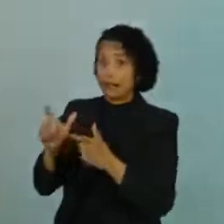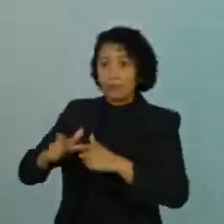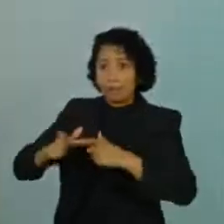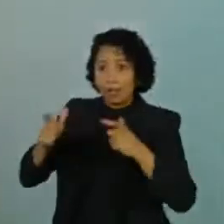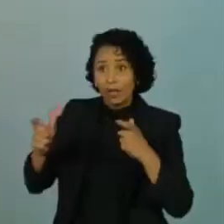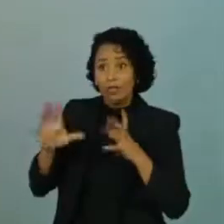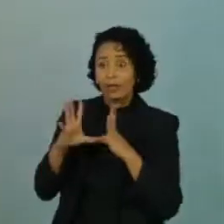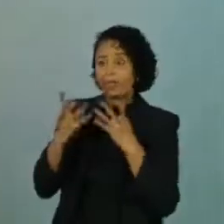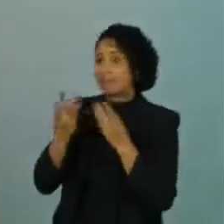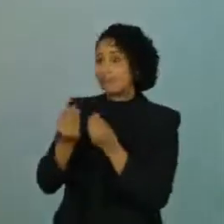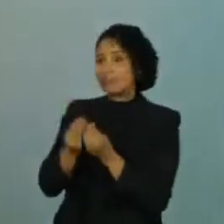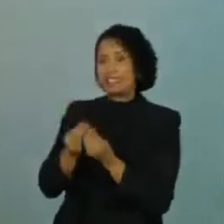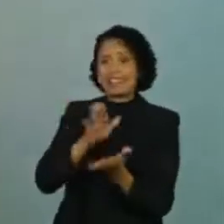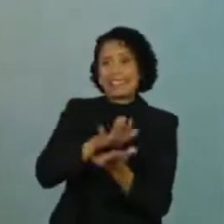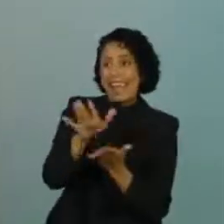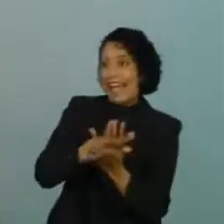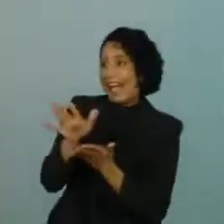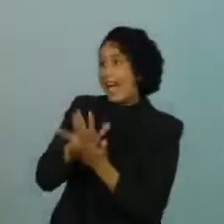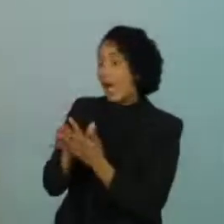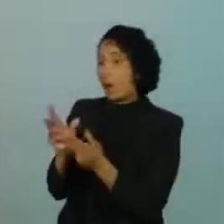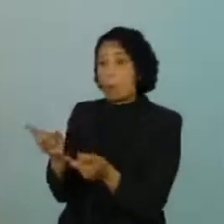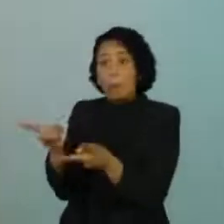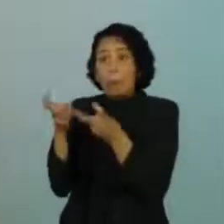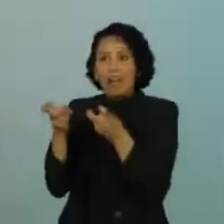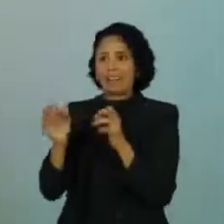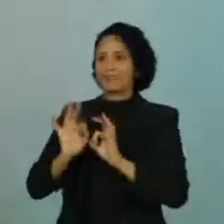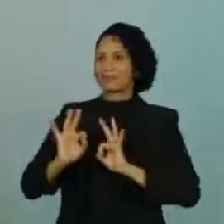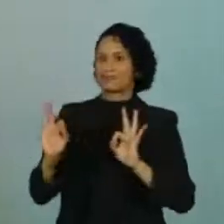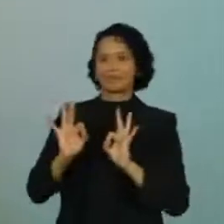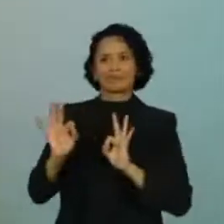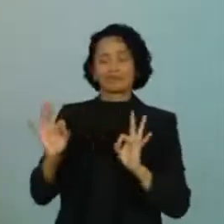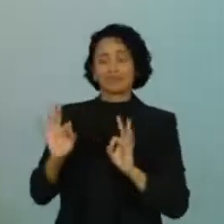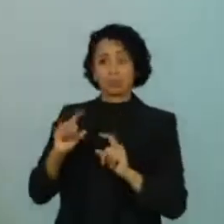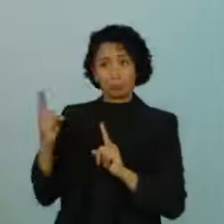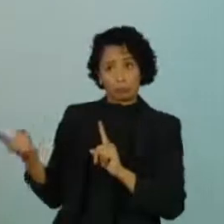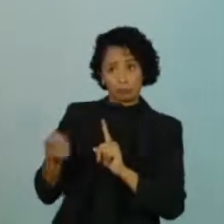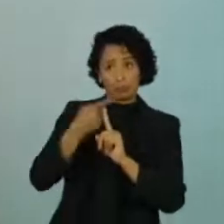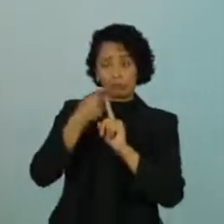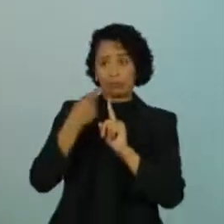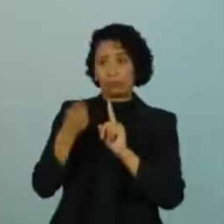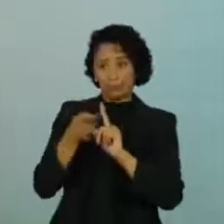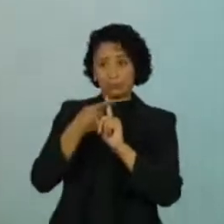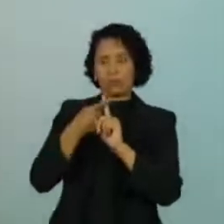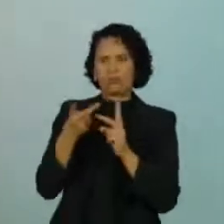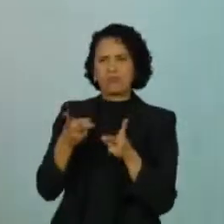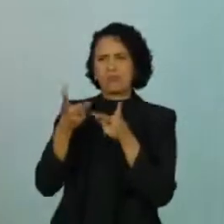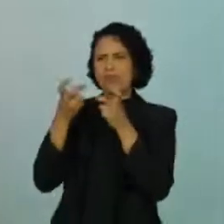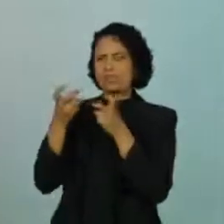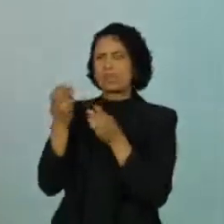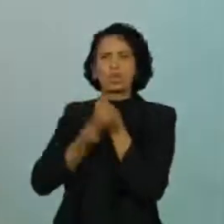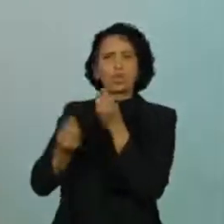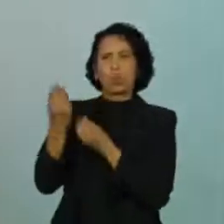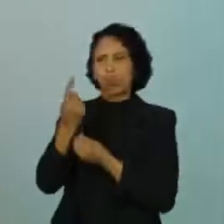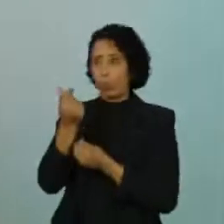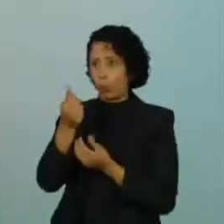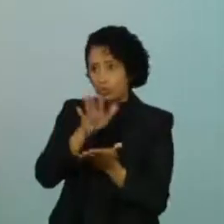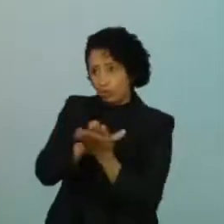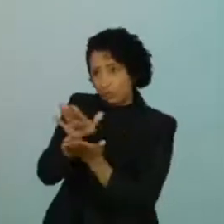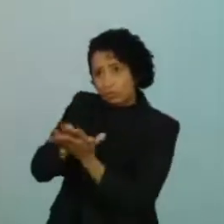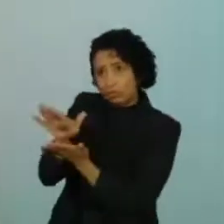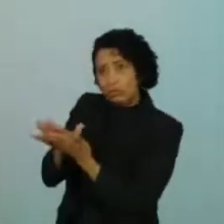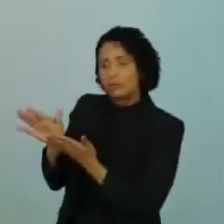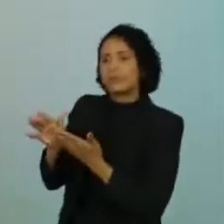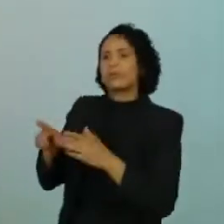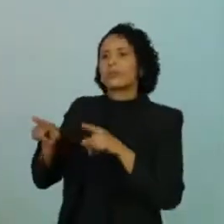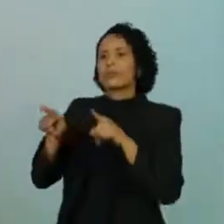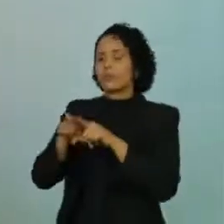vai o recurso financeiro. Então, a gente precisa, o primeiro ponto, enxergar para onde está indo, ver aquilo que a gente já fez, sim, de